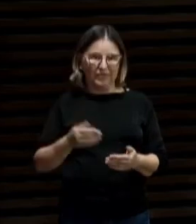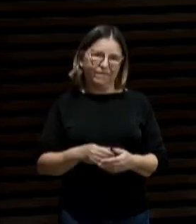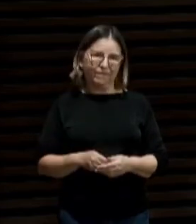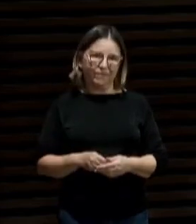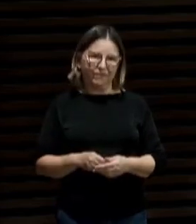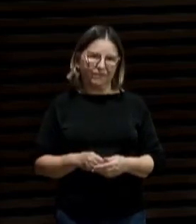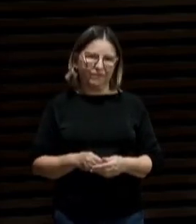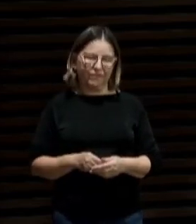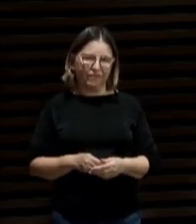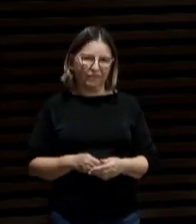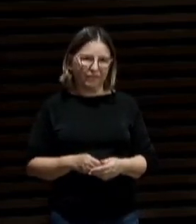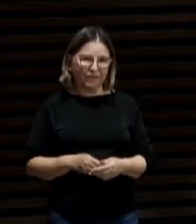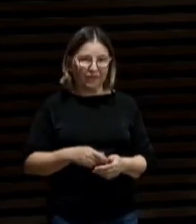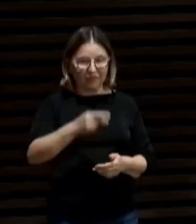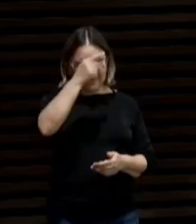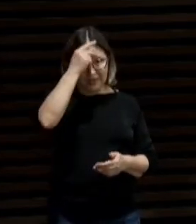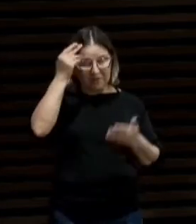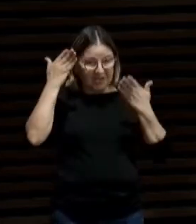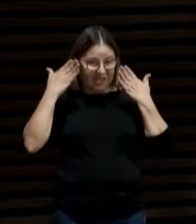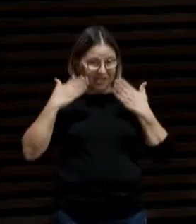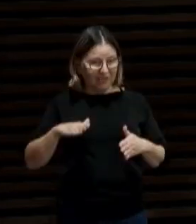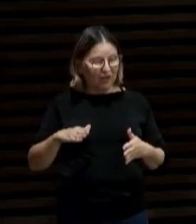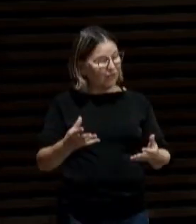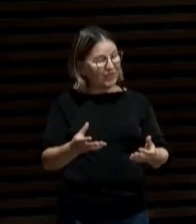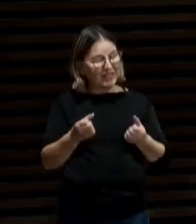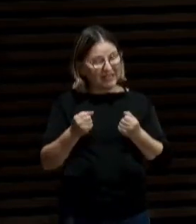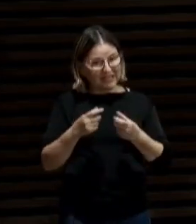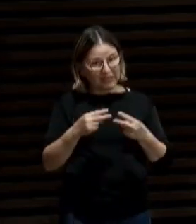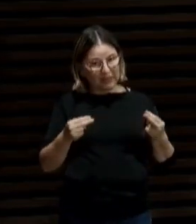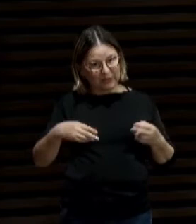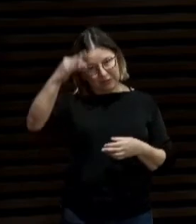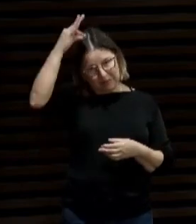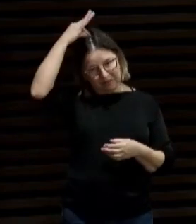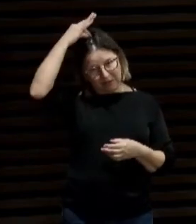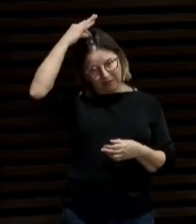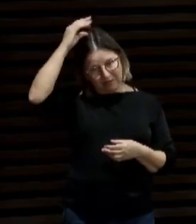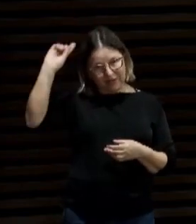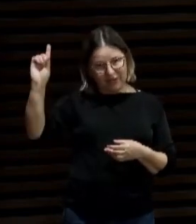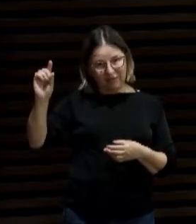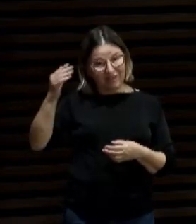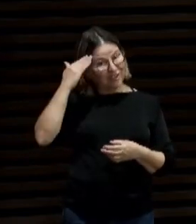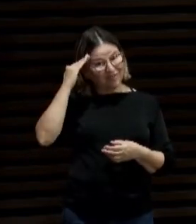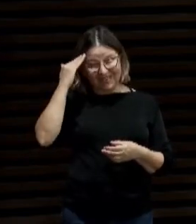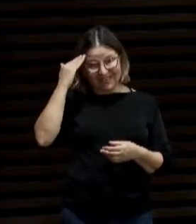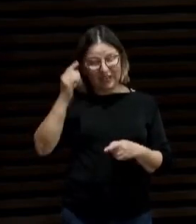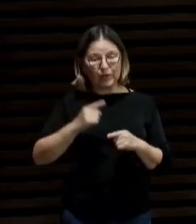homem natural não aceita as coisas do Espírito de Deus. E nem mesmo pode entendê-las porque elas lhe são